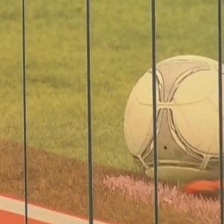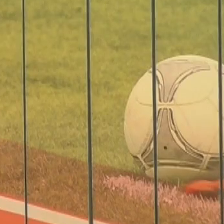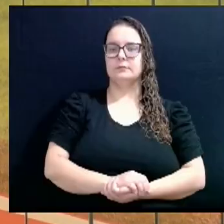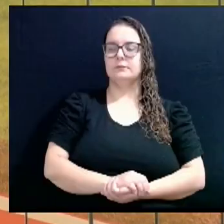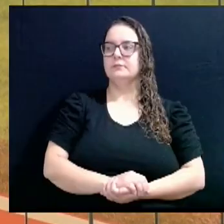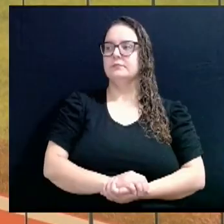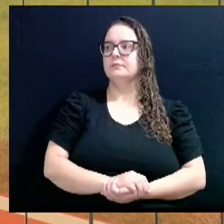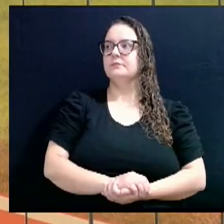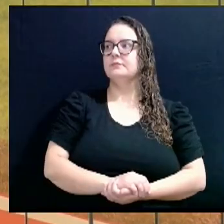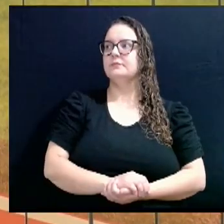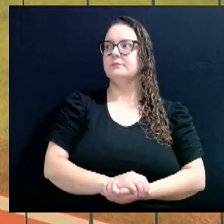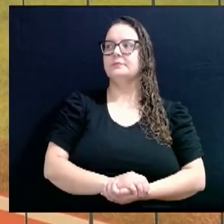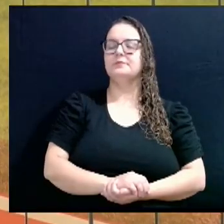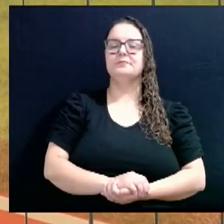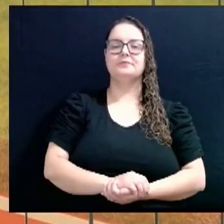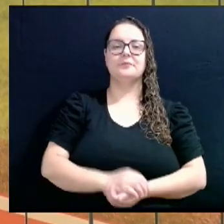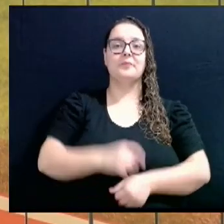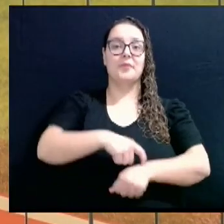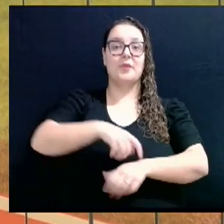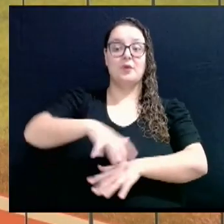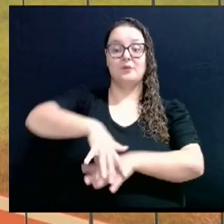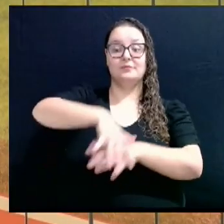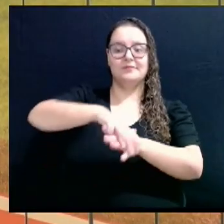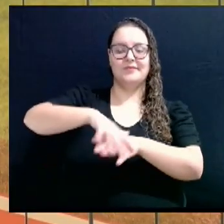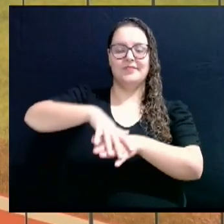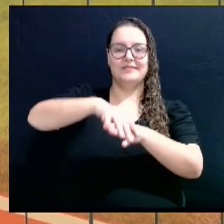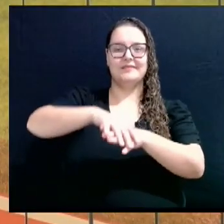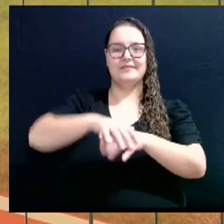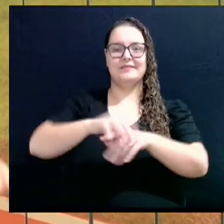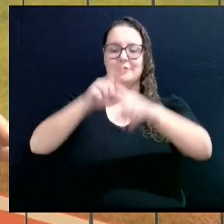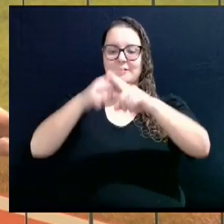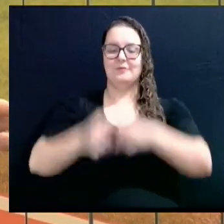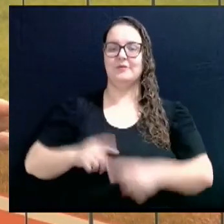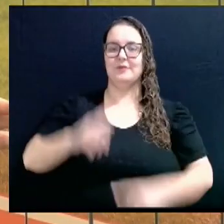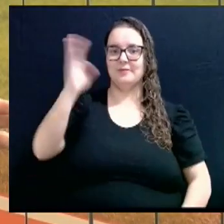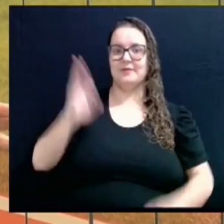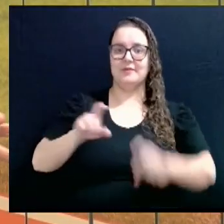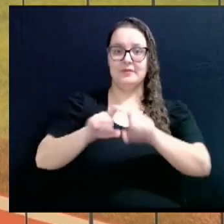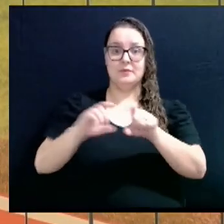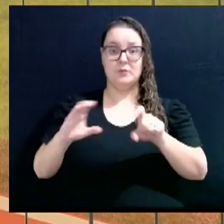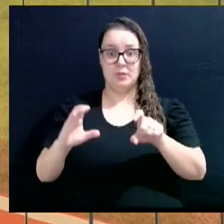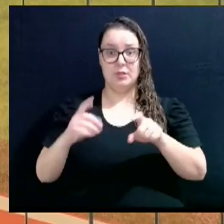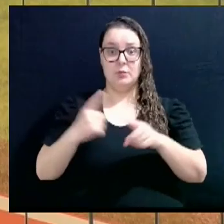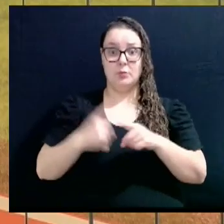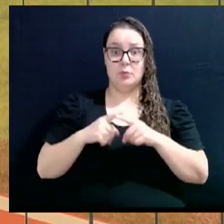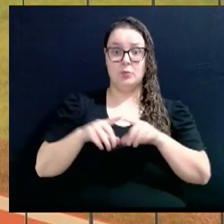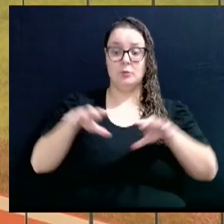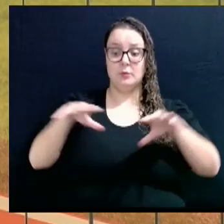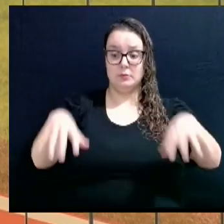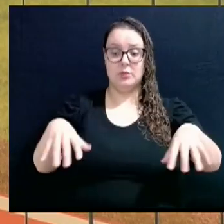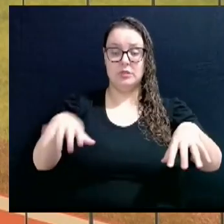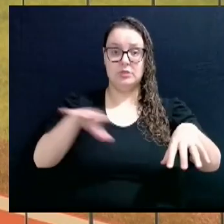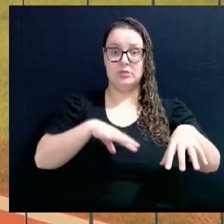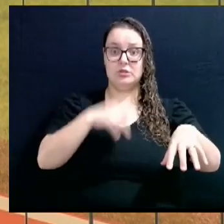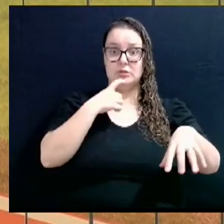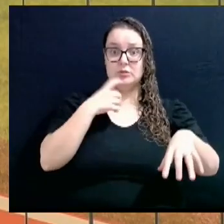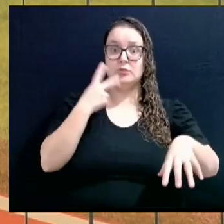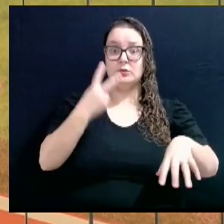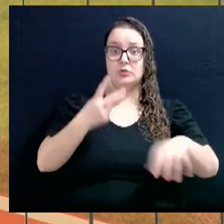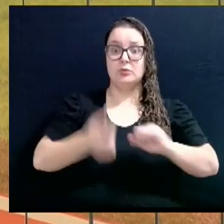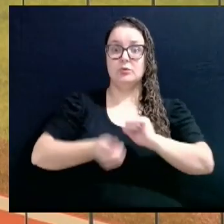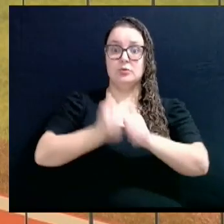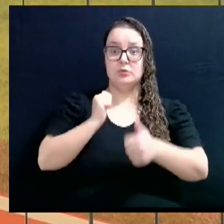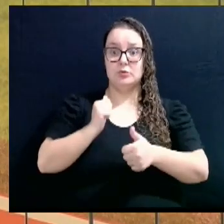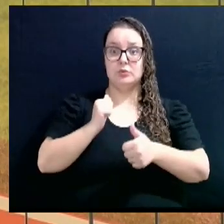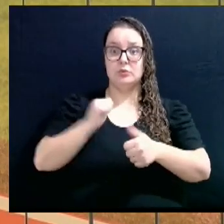Hora de balançar as redes do Campeonato Brasileiro da Série C, porque as equipes de Campinas, nos 2 jogos,